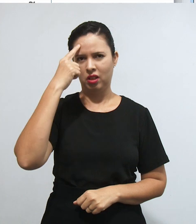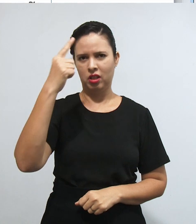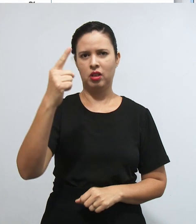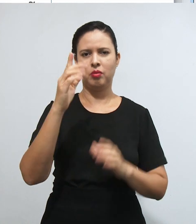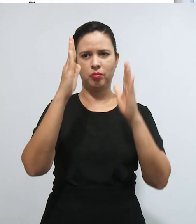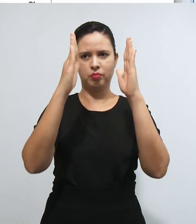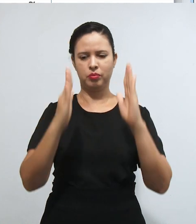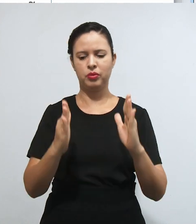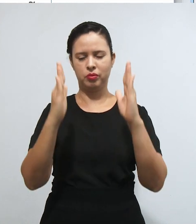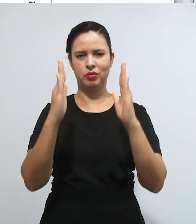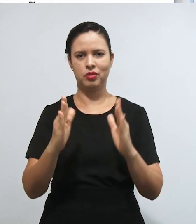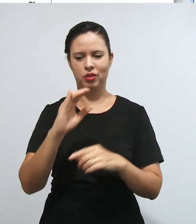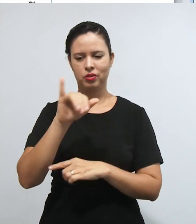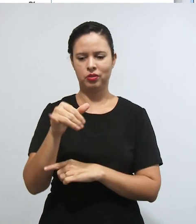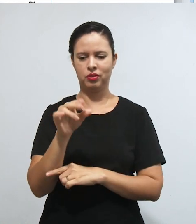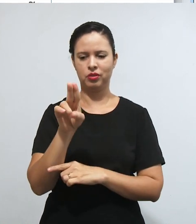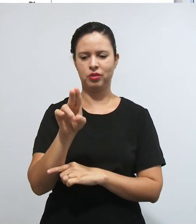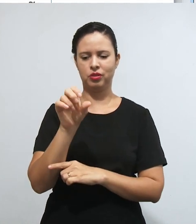Word, tá? Então